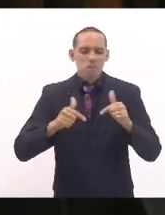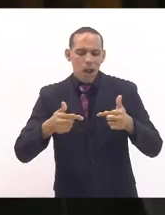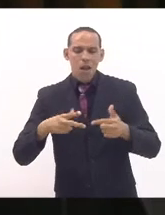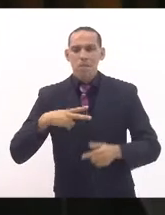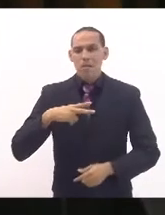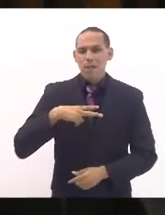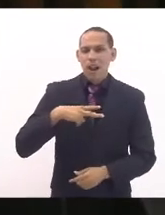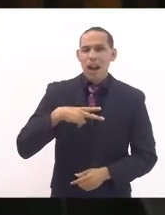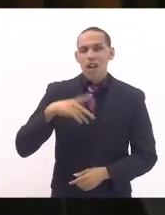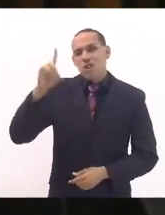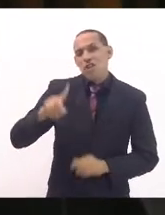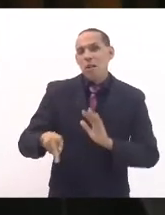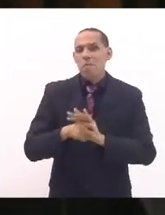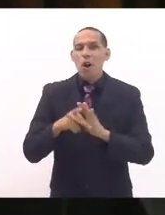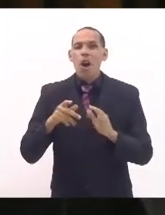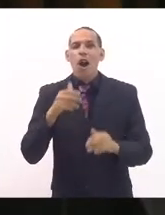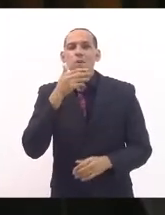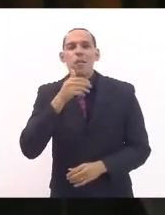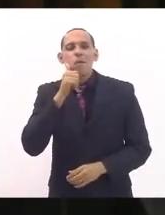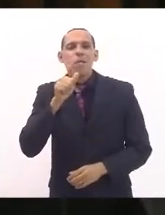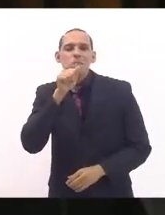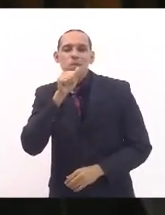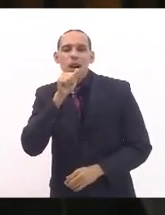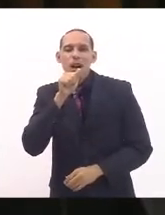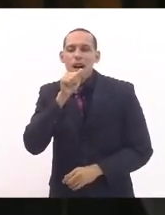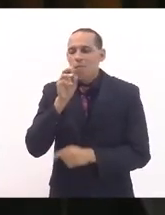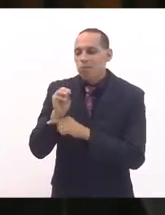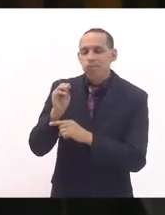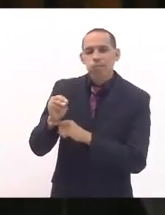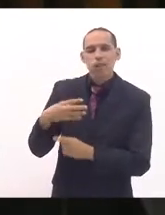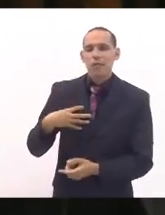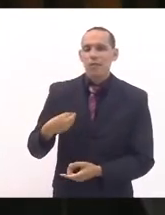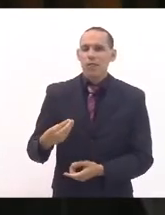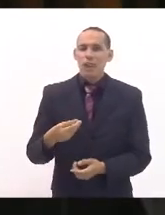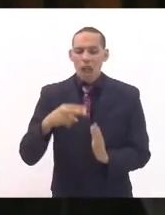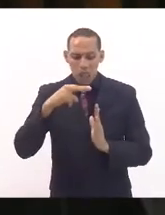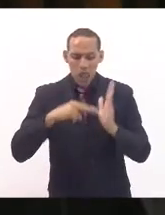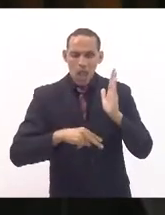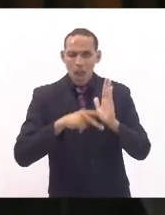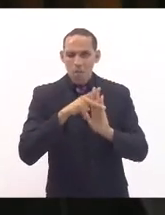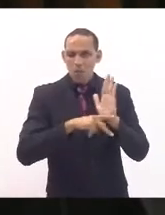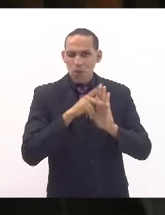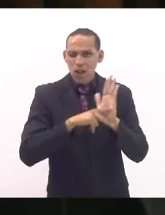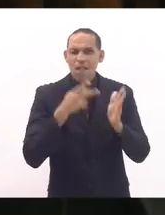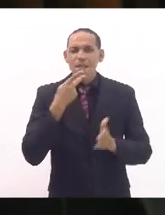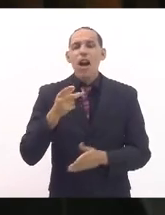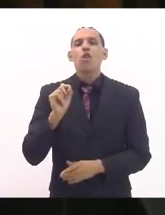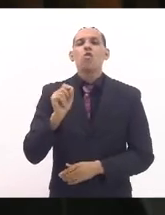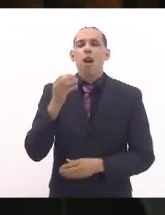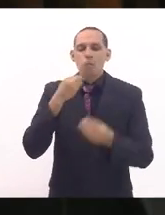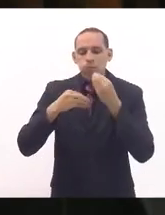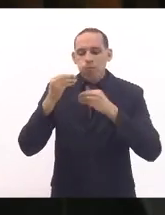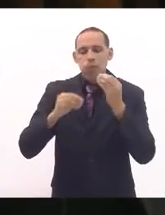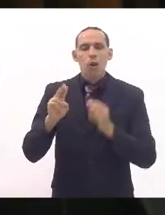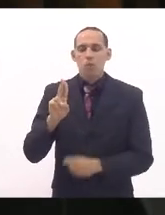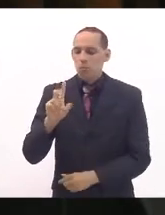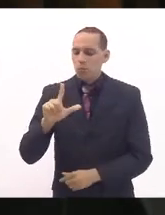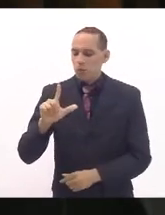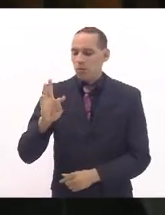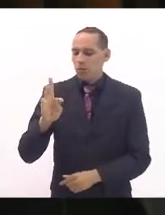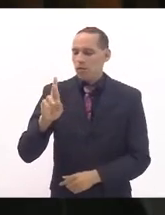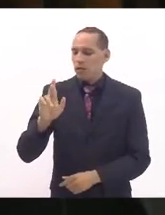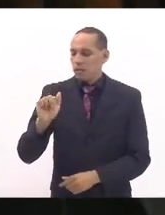os filhos. Eles não têm nem o cuidado de lerem o projeto, porque quando falam de alimentos ultraprocessados,